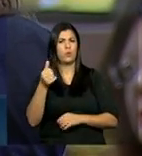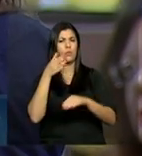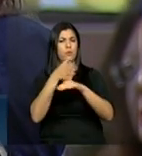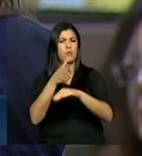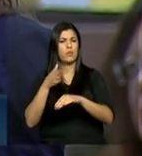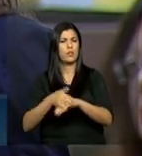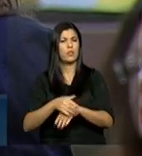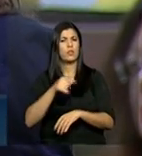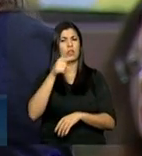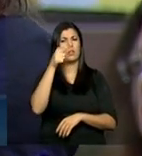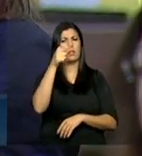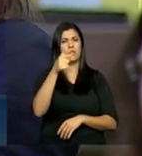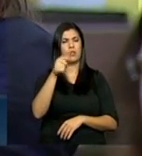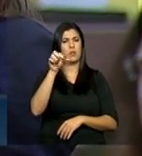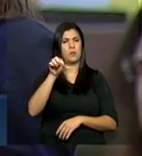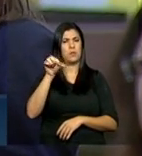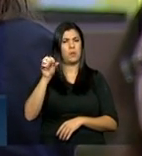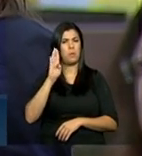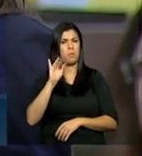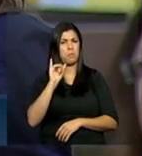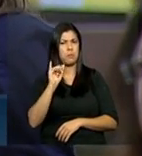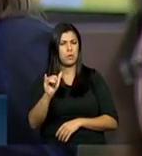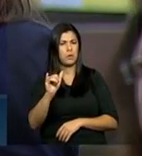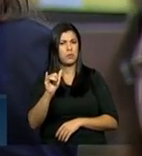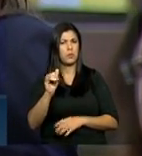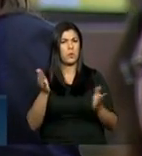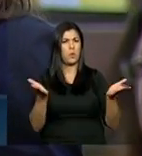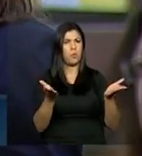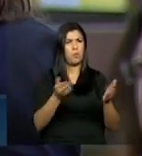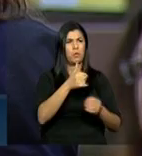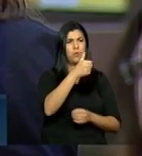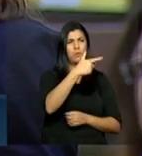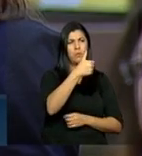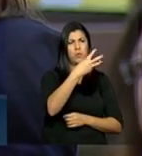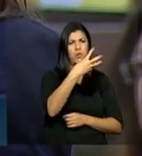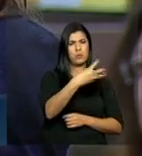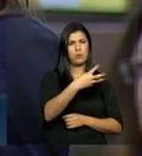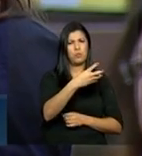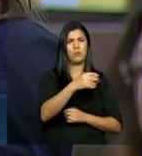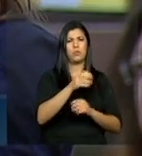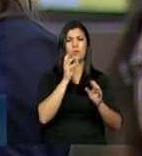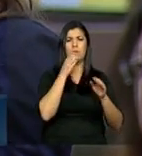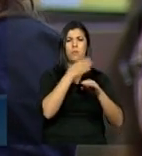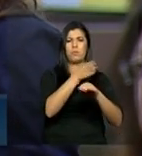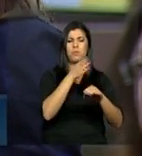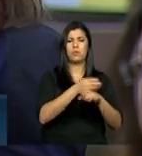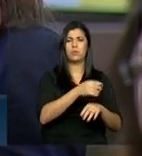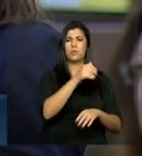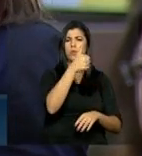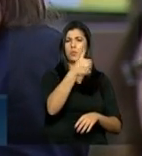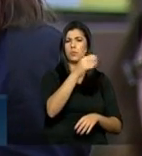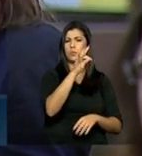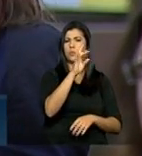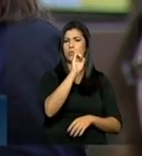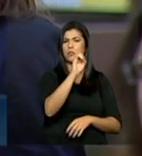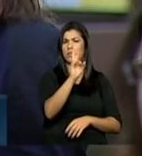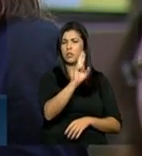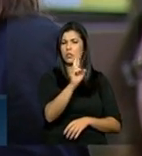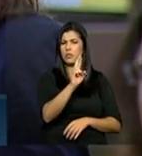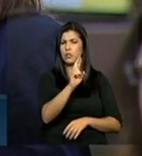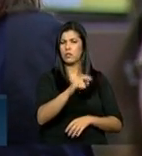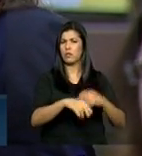bilhões de execução e hoje está em 1 trilhão 104, o que aconteceu? Porque elas ficaram tão caras,